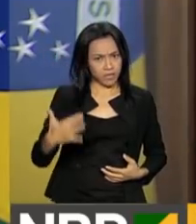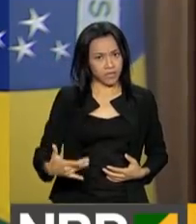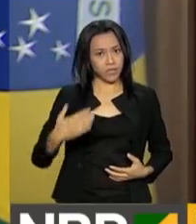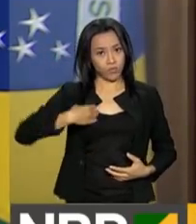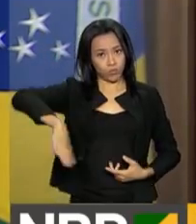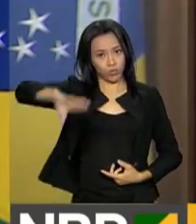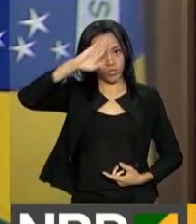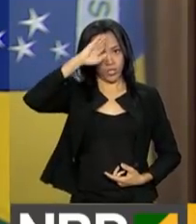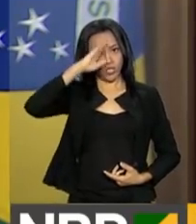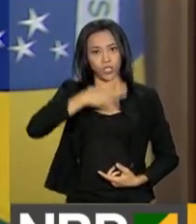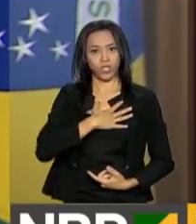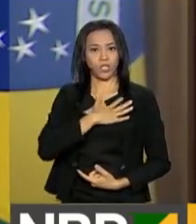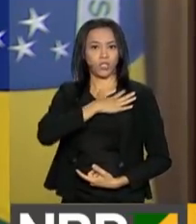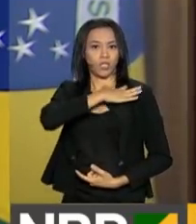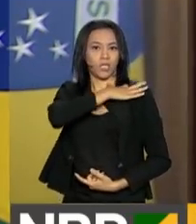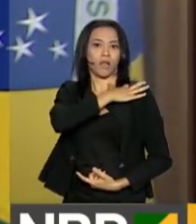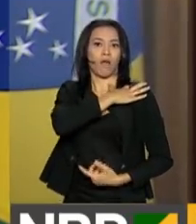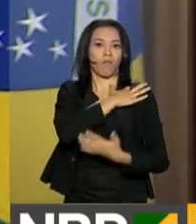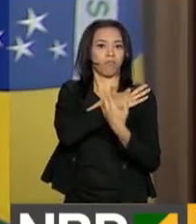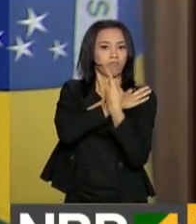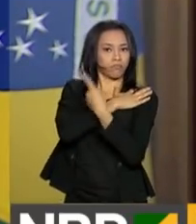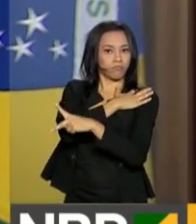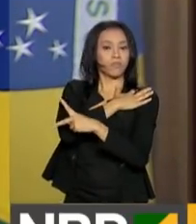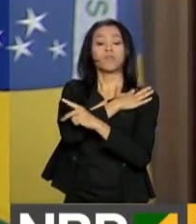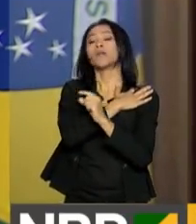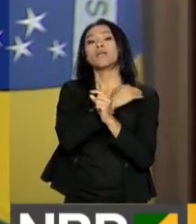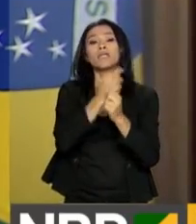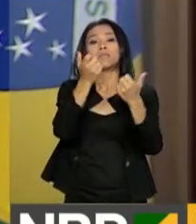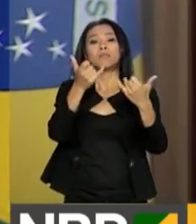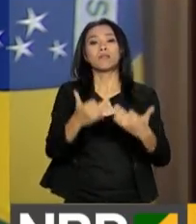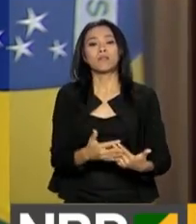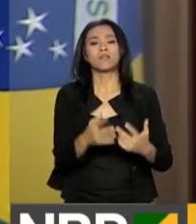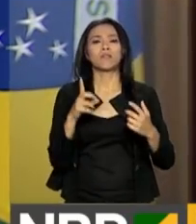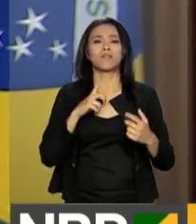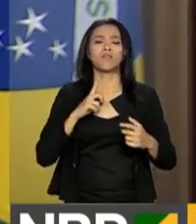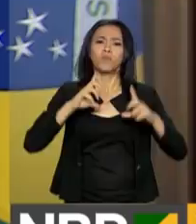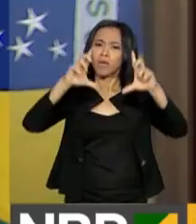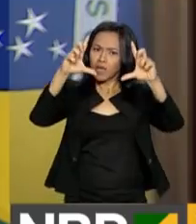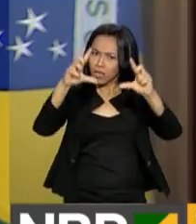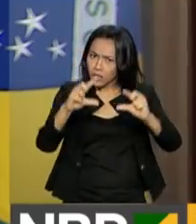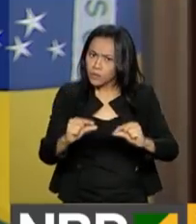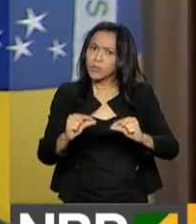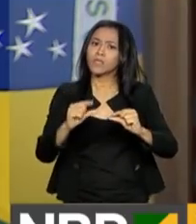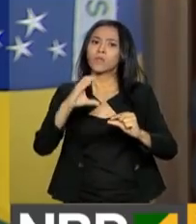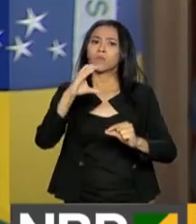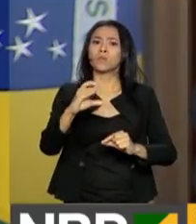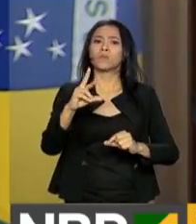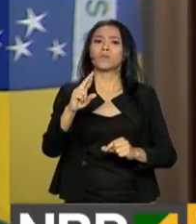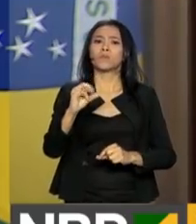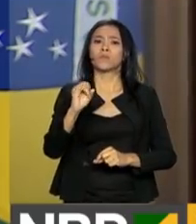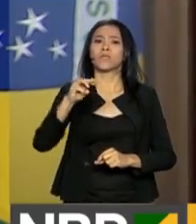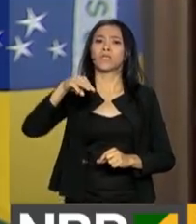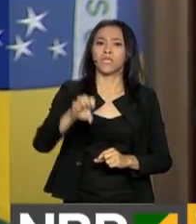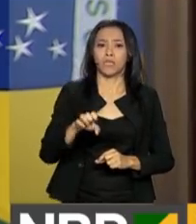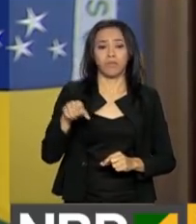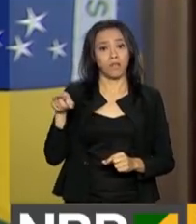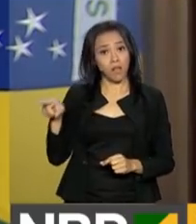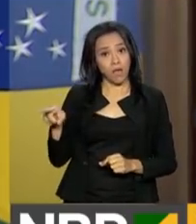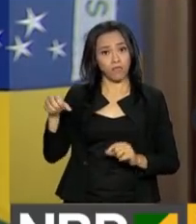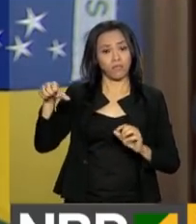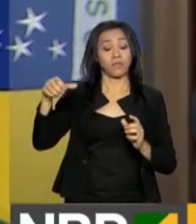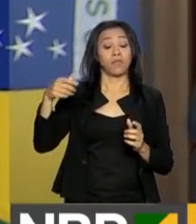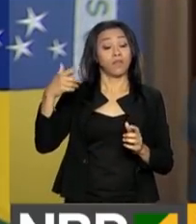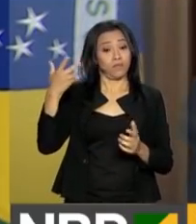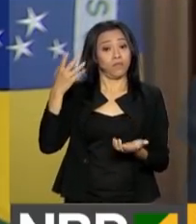obrigada a respeito da queda da criminalidade no rio de janeiro as apreensões que têm sido feitas